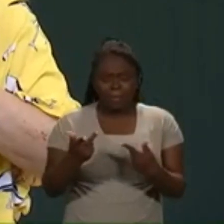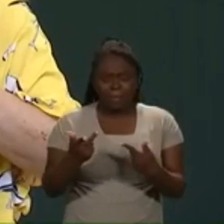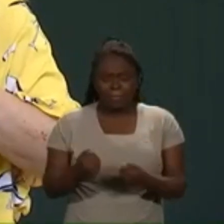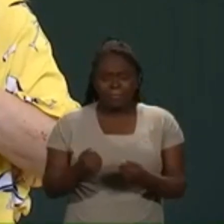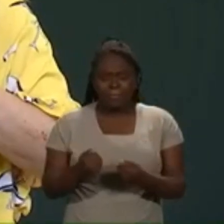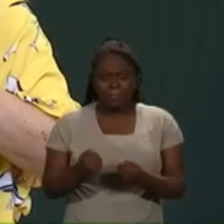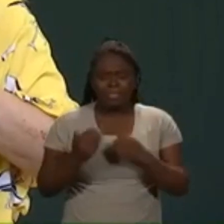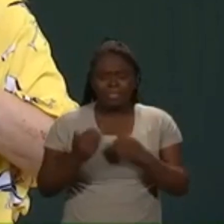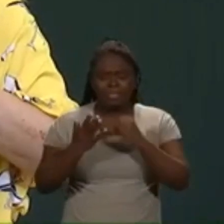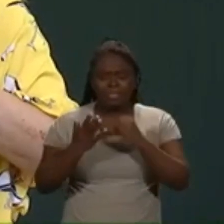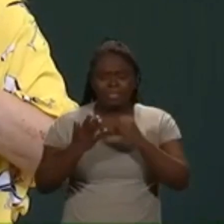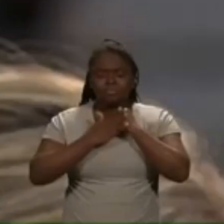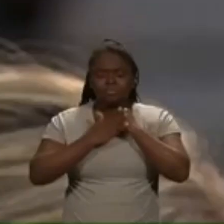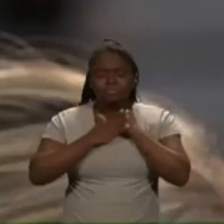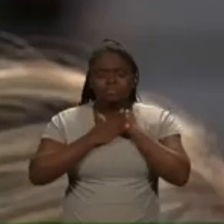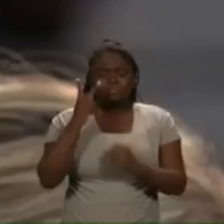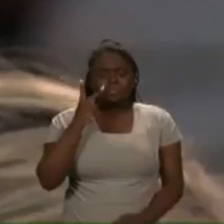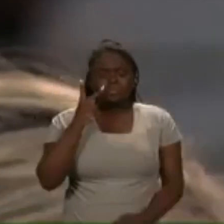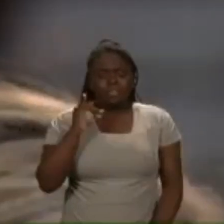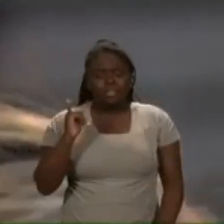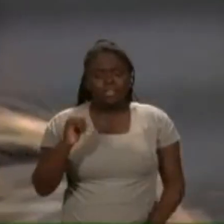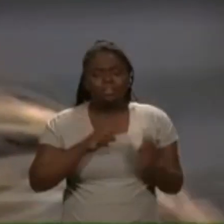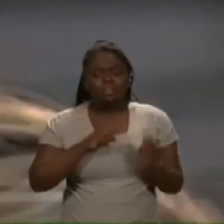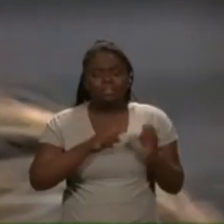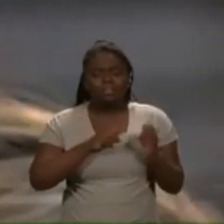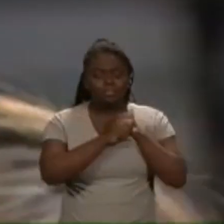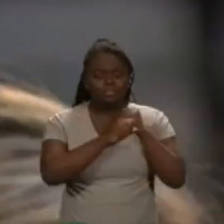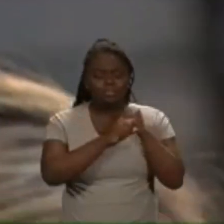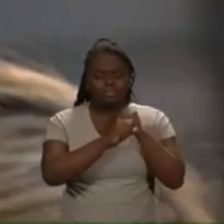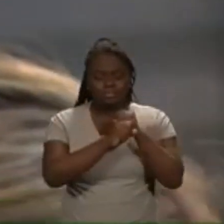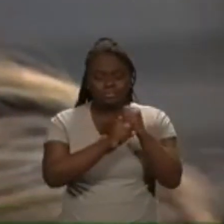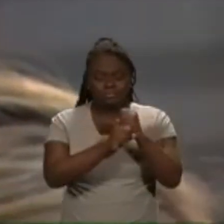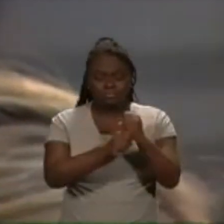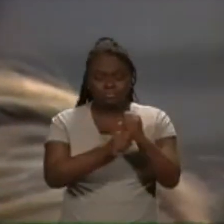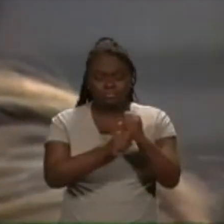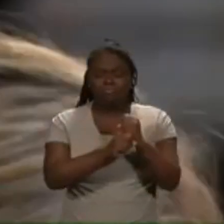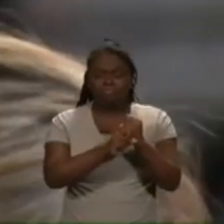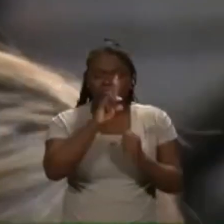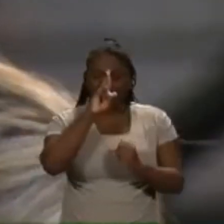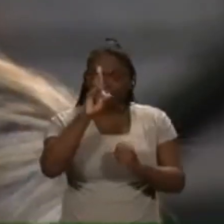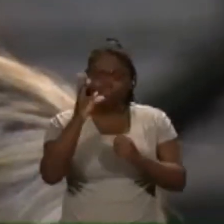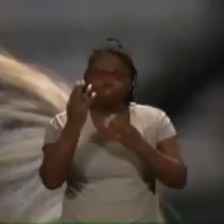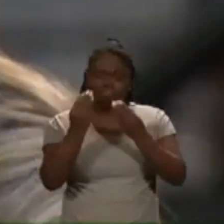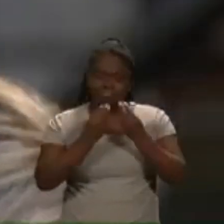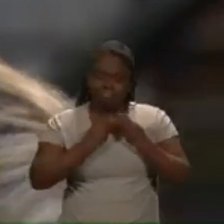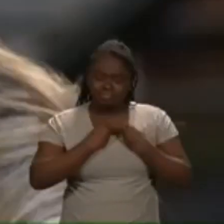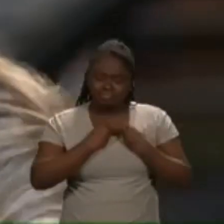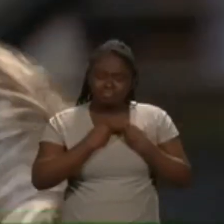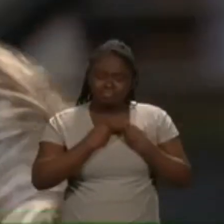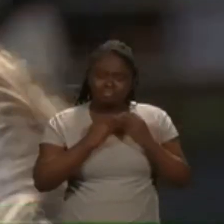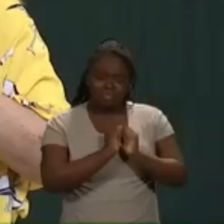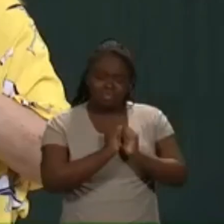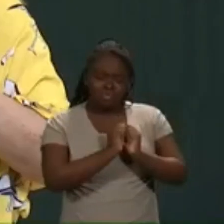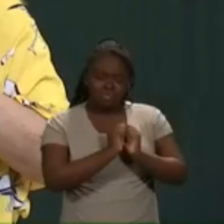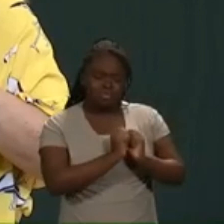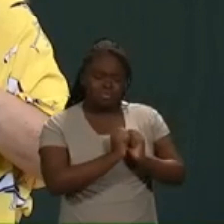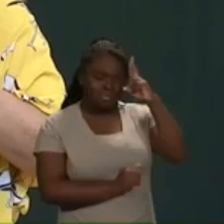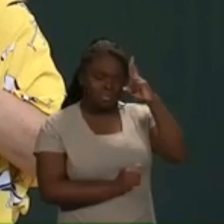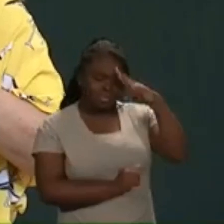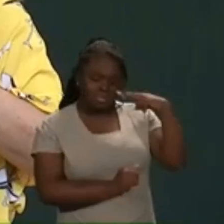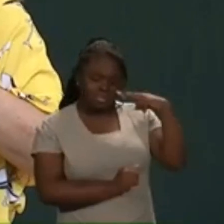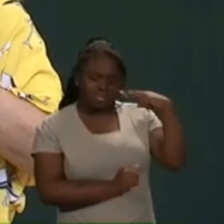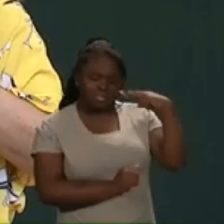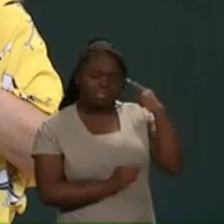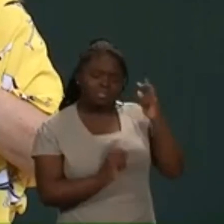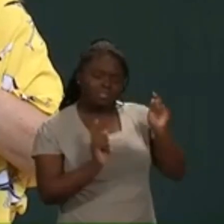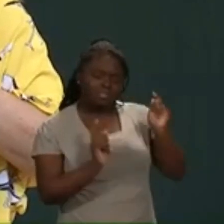Ajuda-me, Pai, no restante dos anos que o Senhor me conceder, que ao lado da Renata, Pai, eu